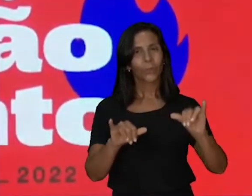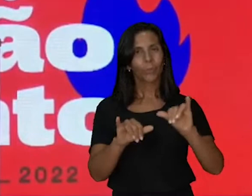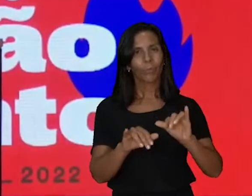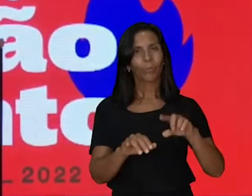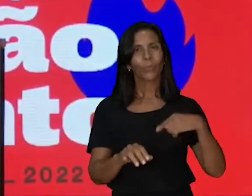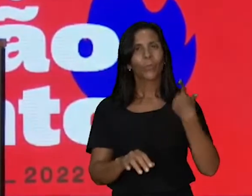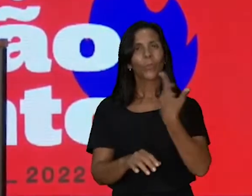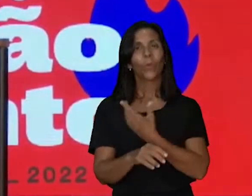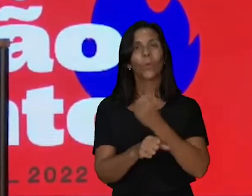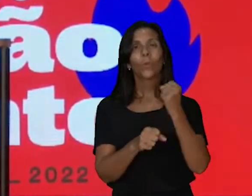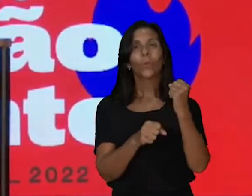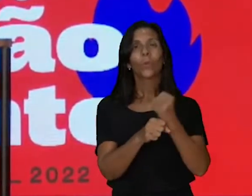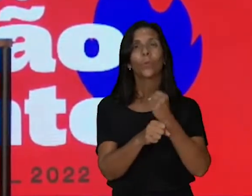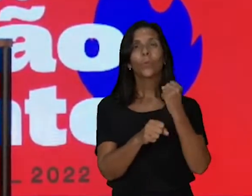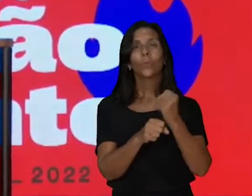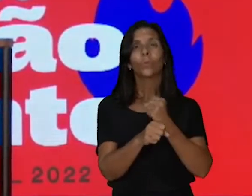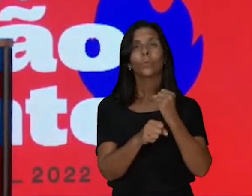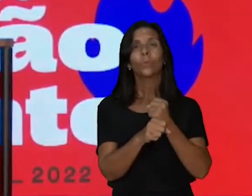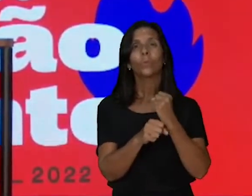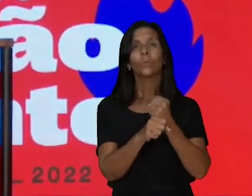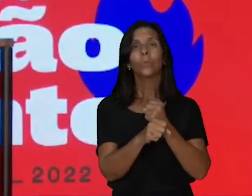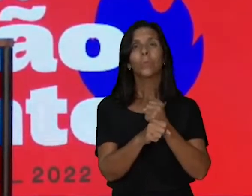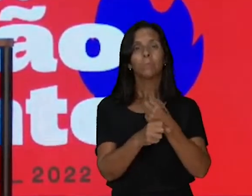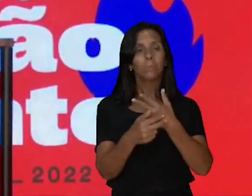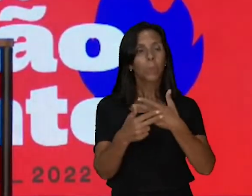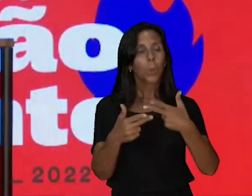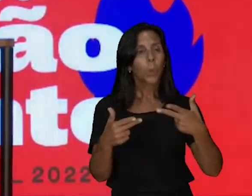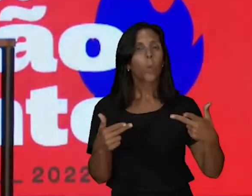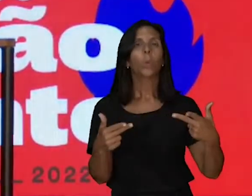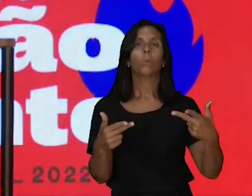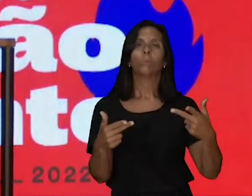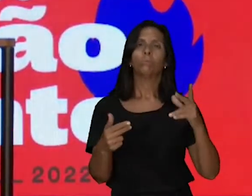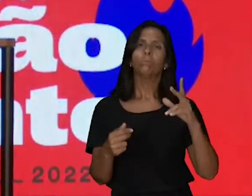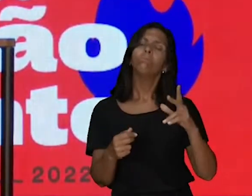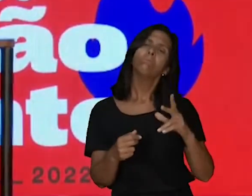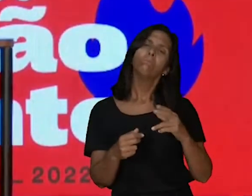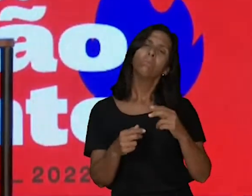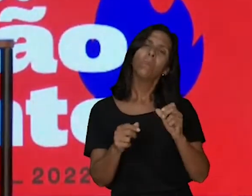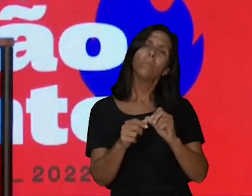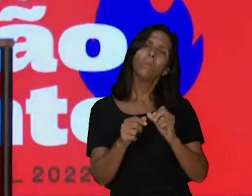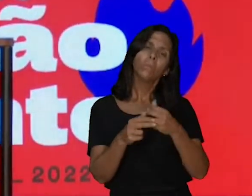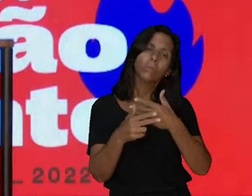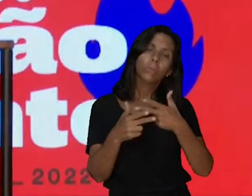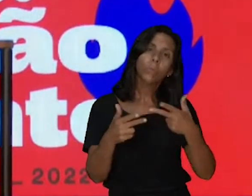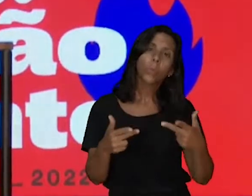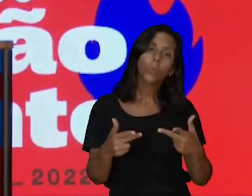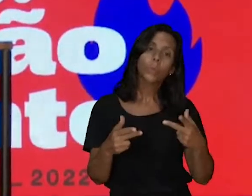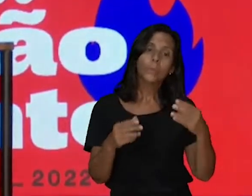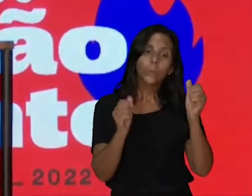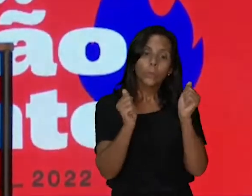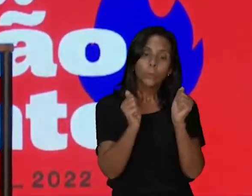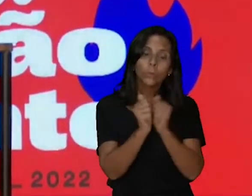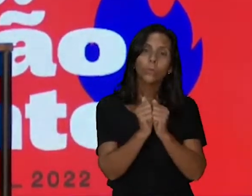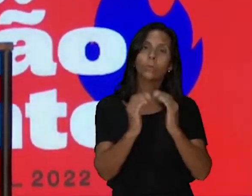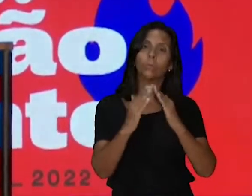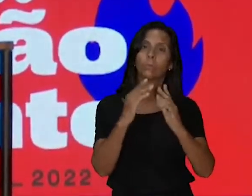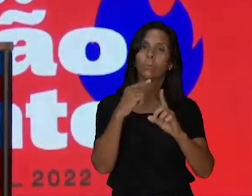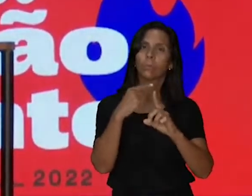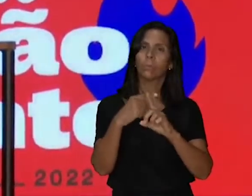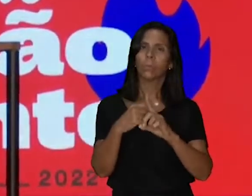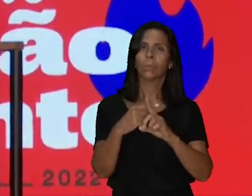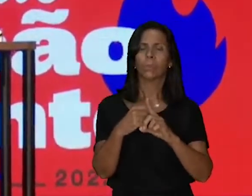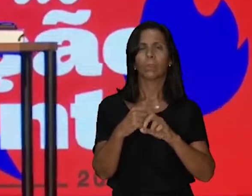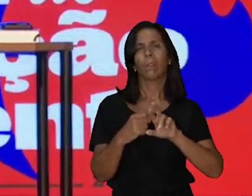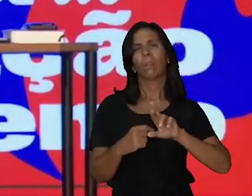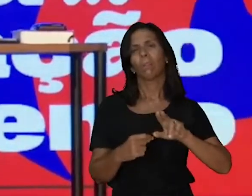igreja para que pessoas sejam lembradas, para que os nossos